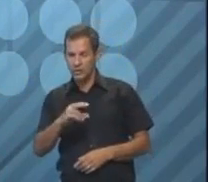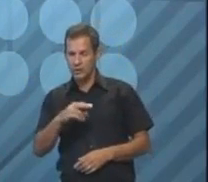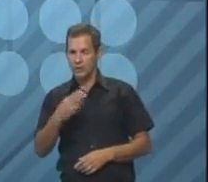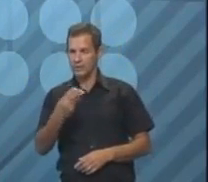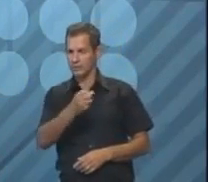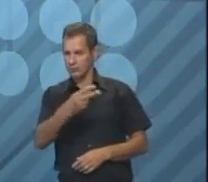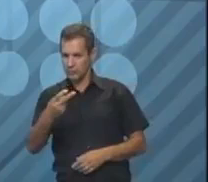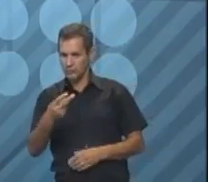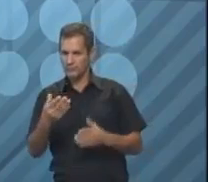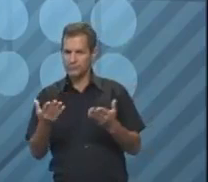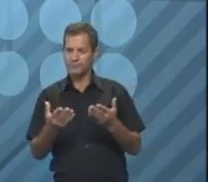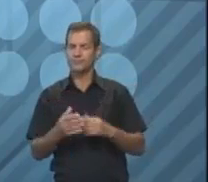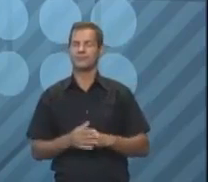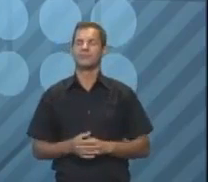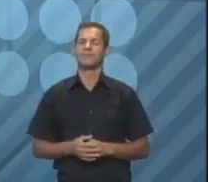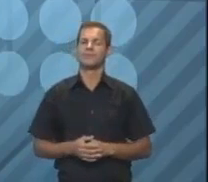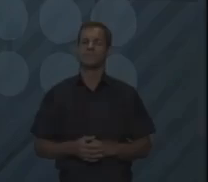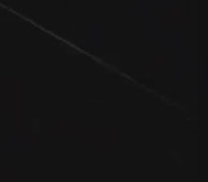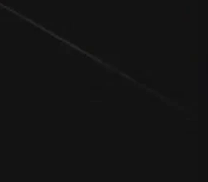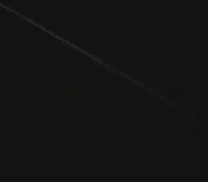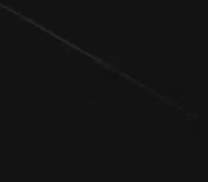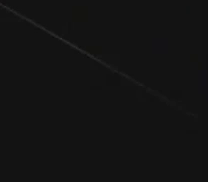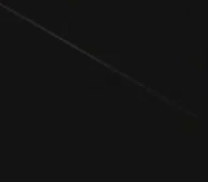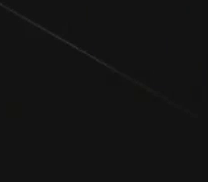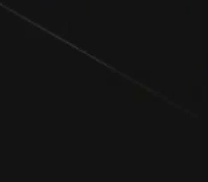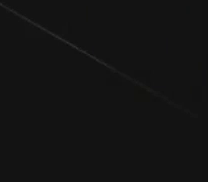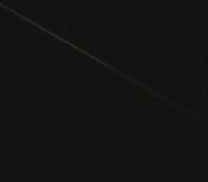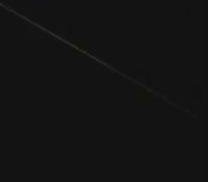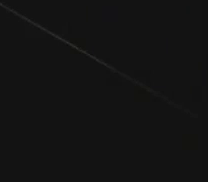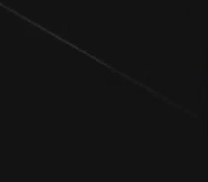nossa terceira situação-problema.